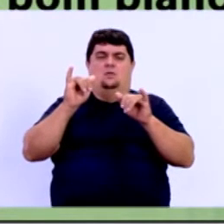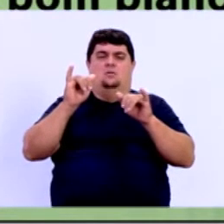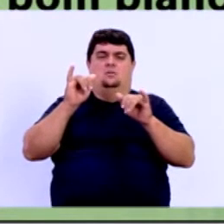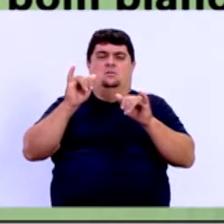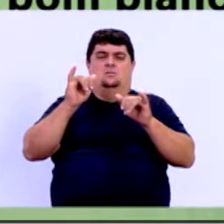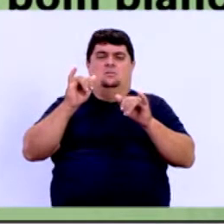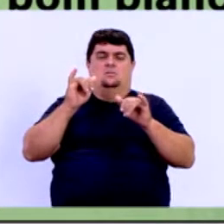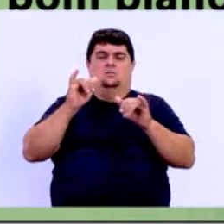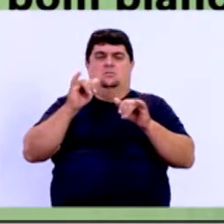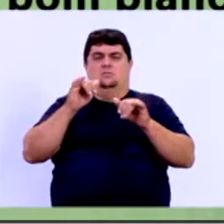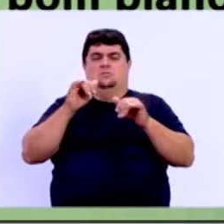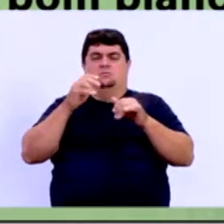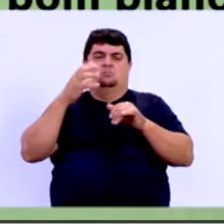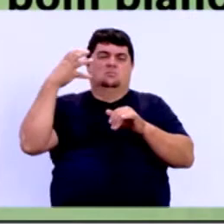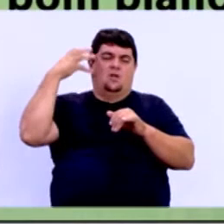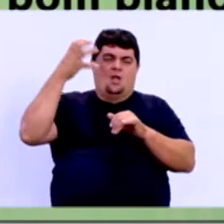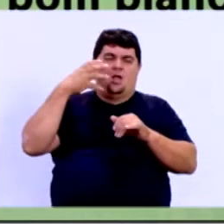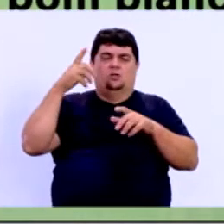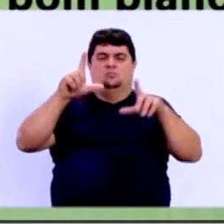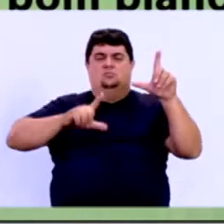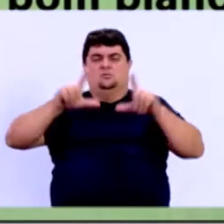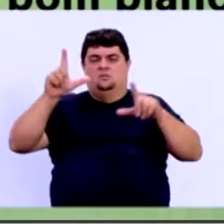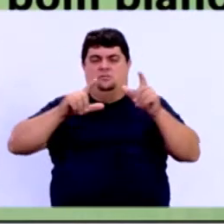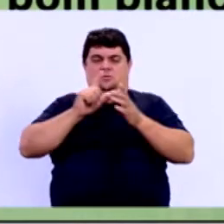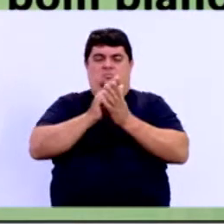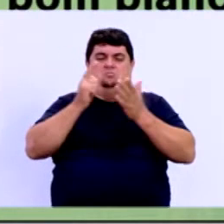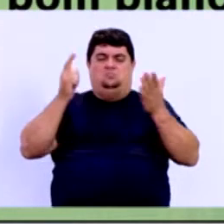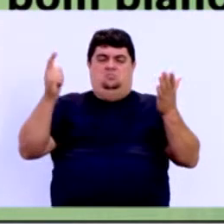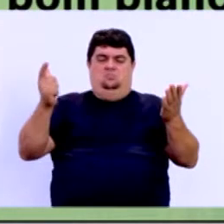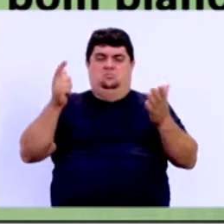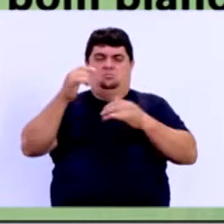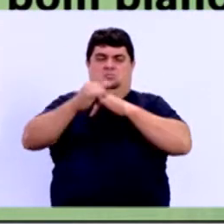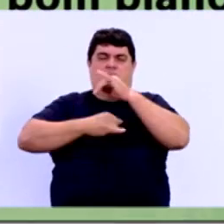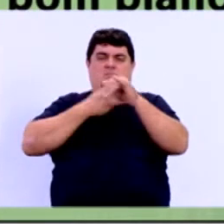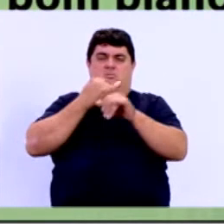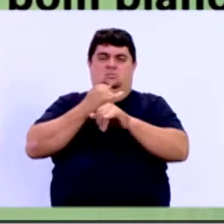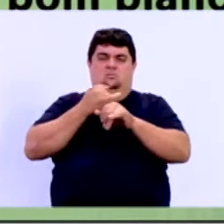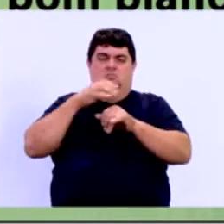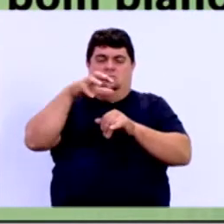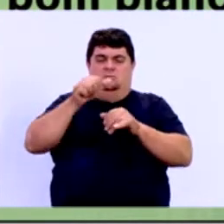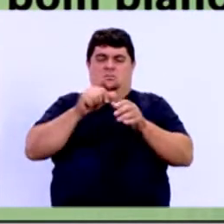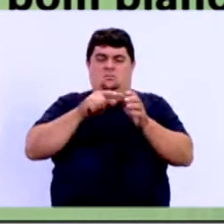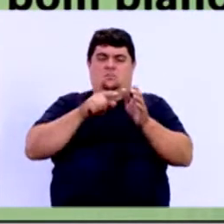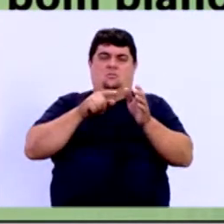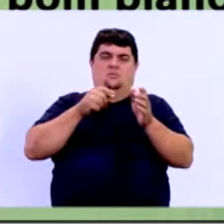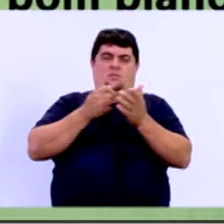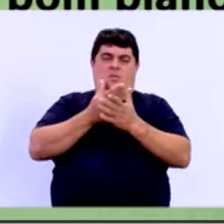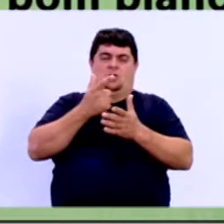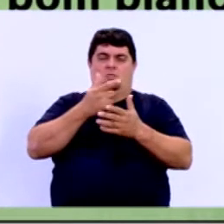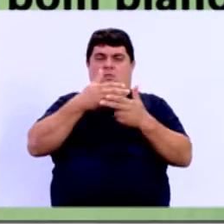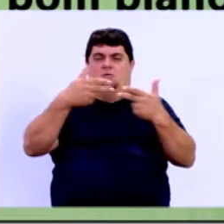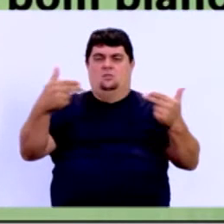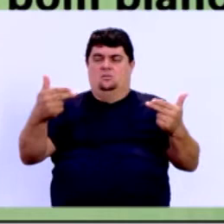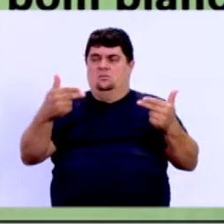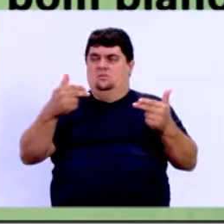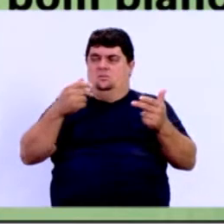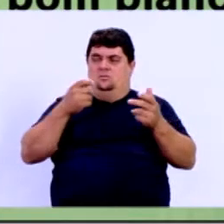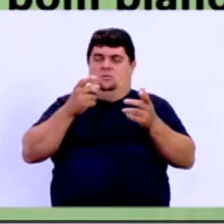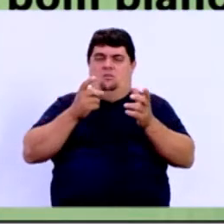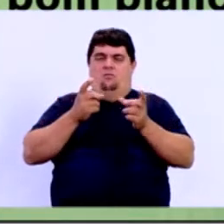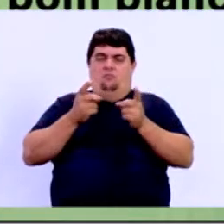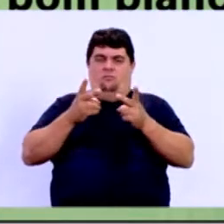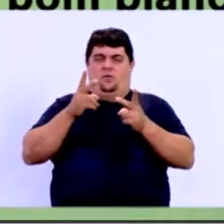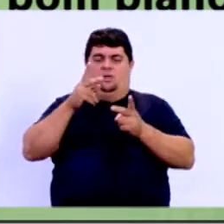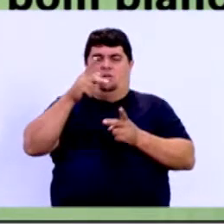da televisão, do rádio, do jornal, da internet, ele busca comprar esse produto. Então, essa venda ela é